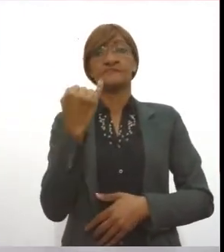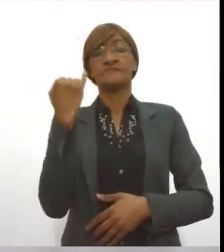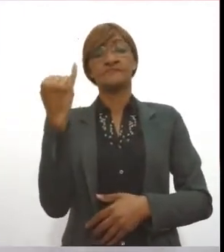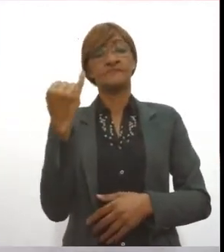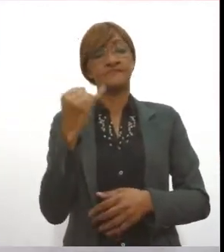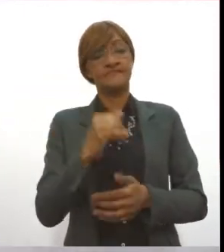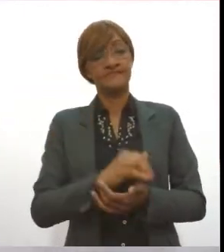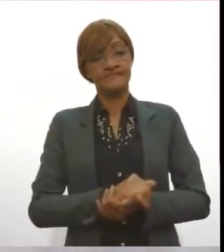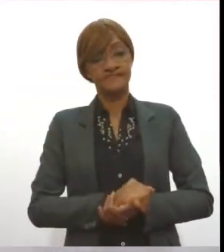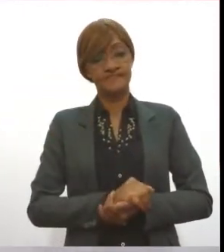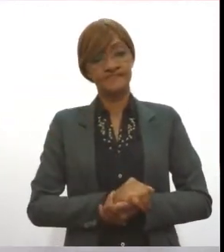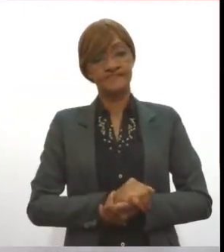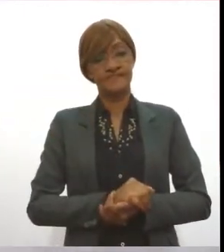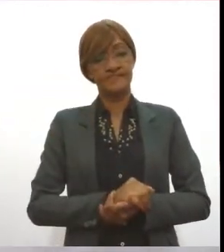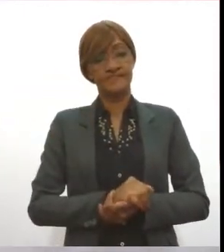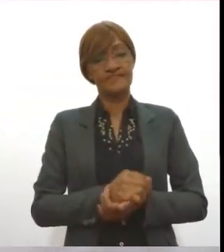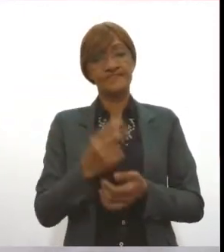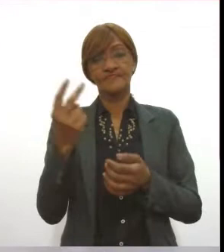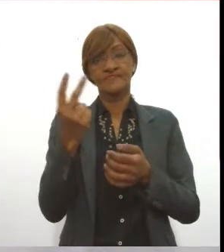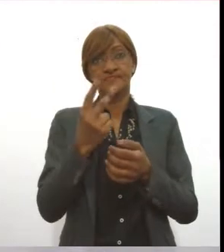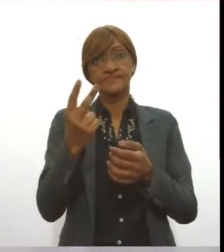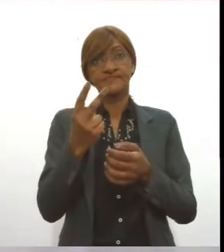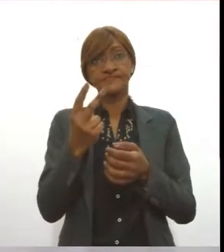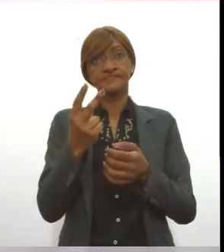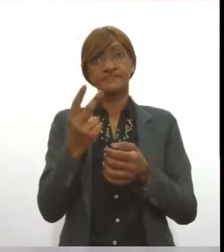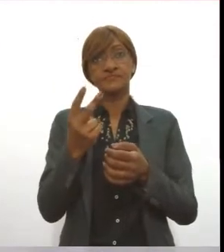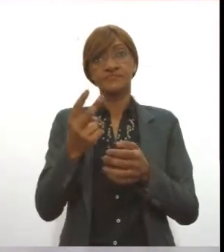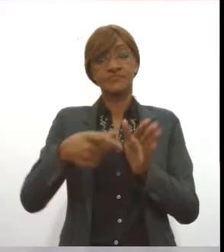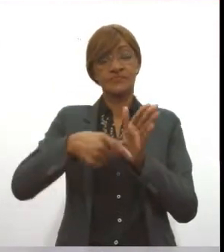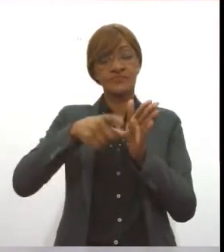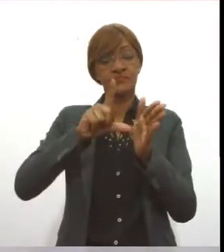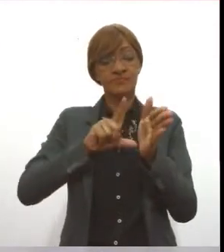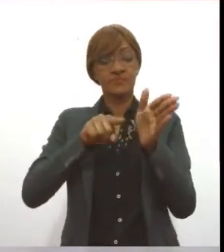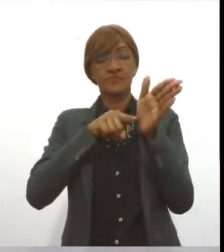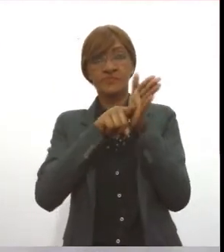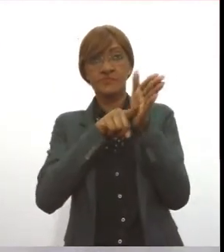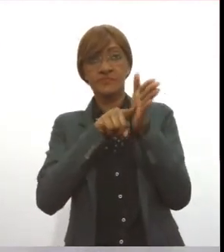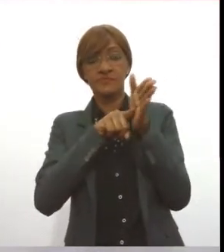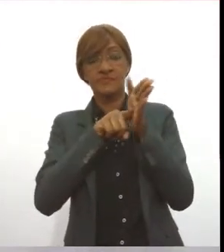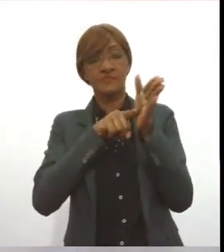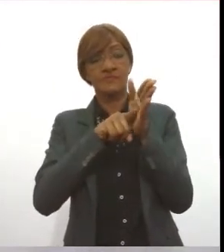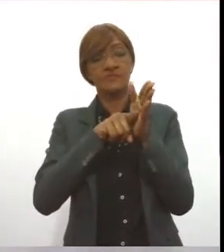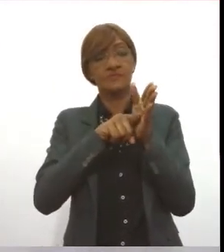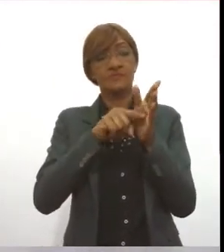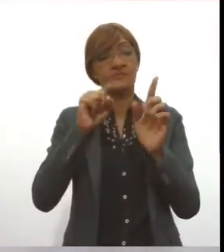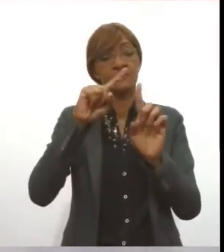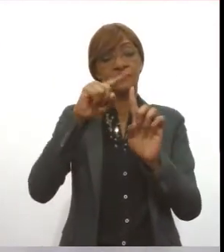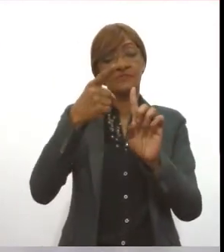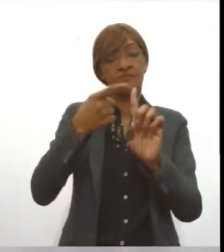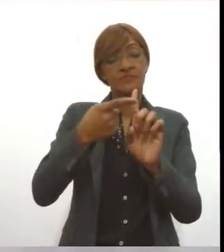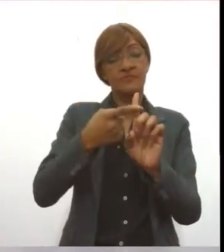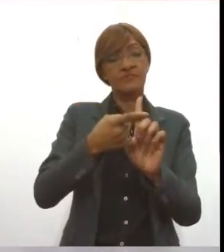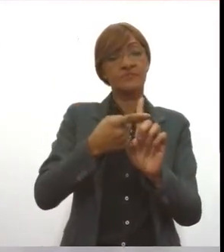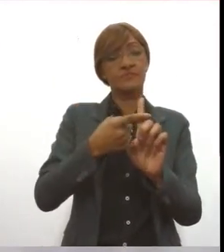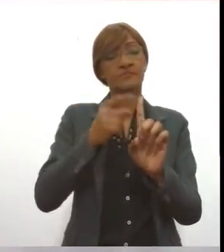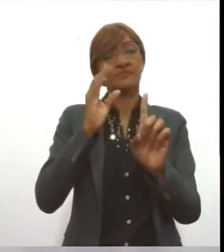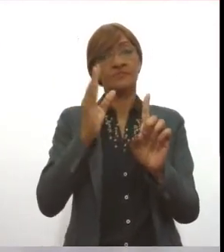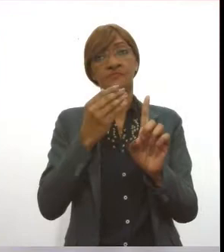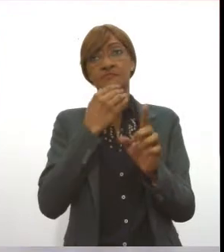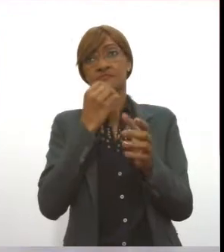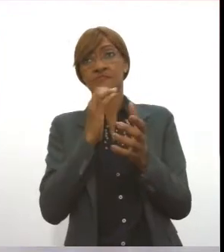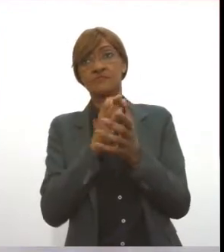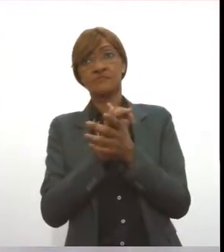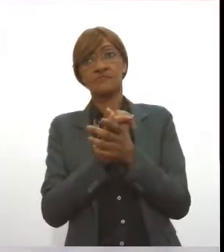sexual no pré-natal. O exame do pré-natal que atinja também o companheiro, o parceiro